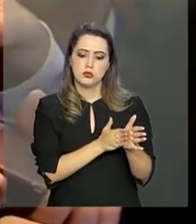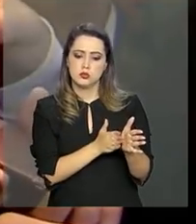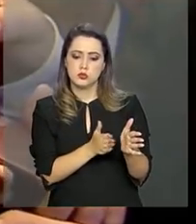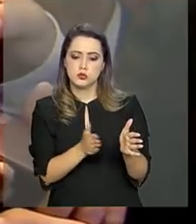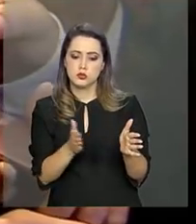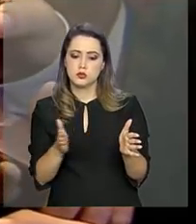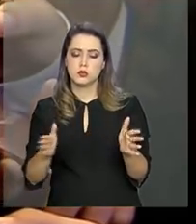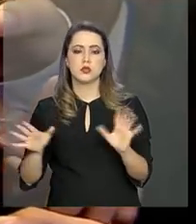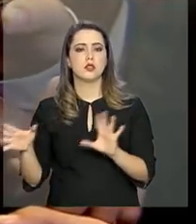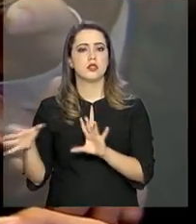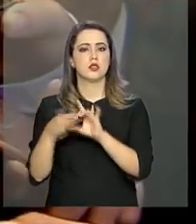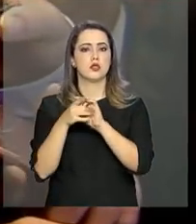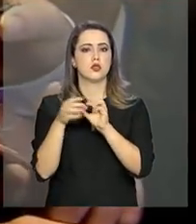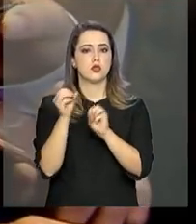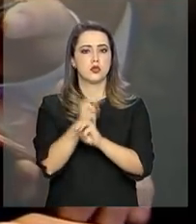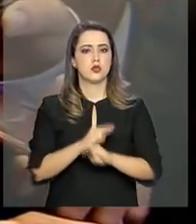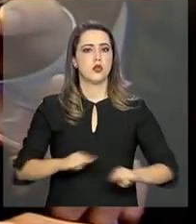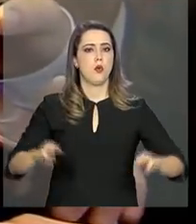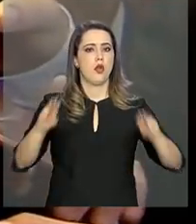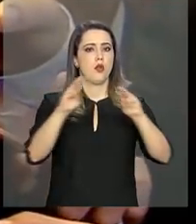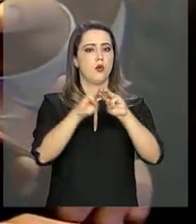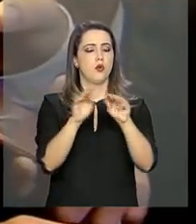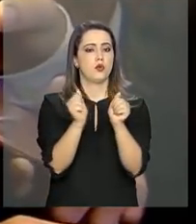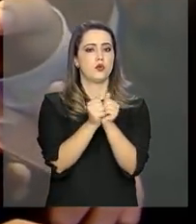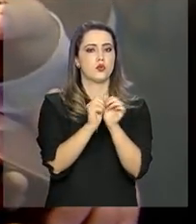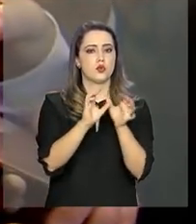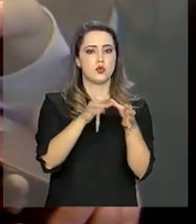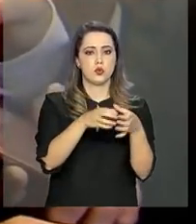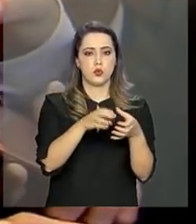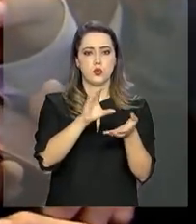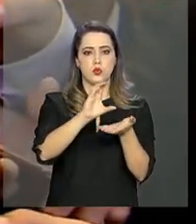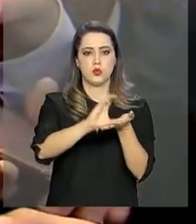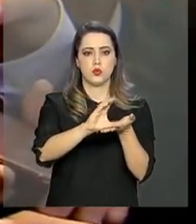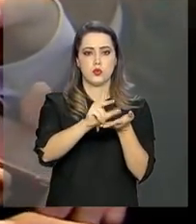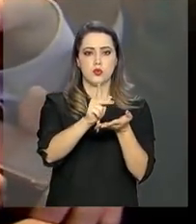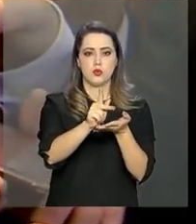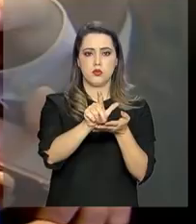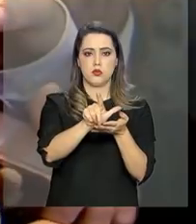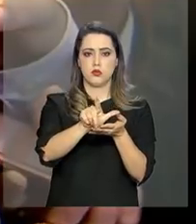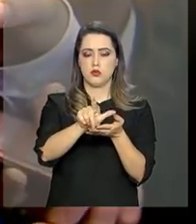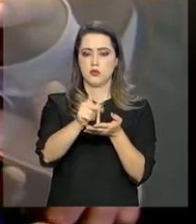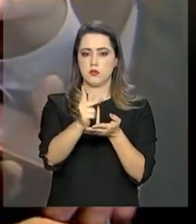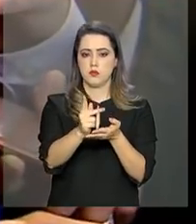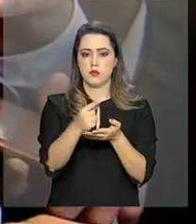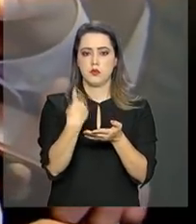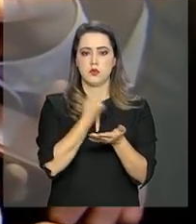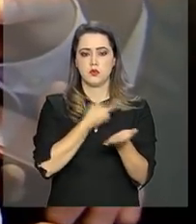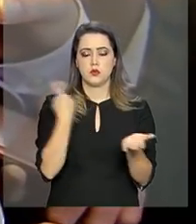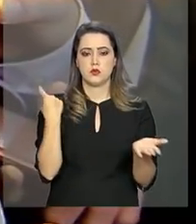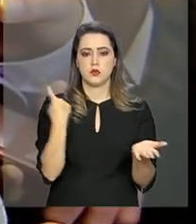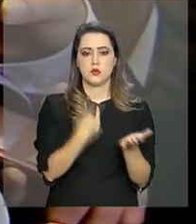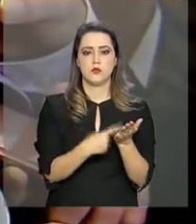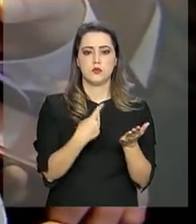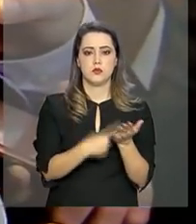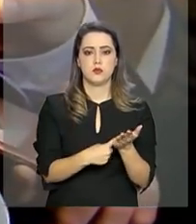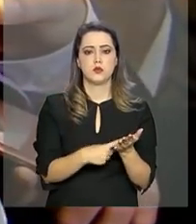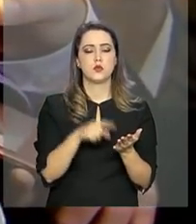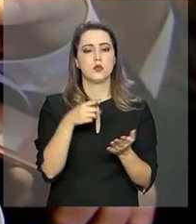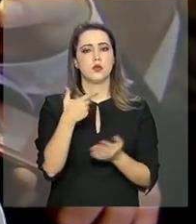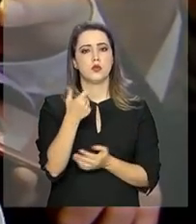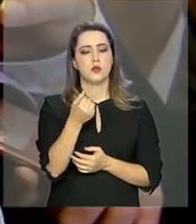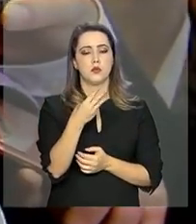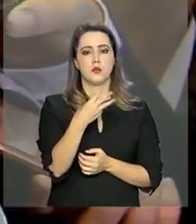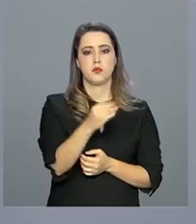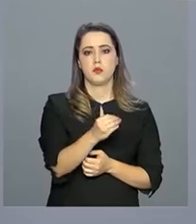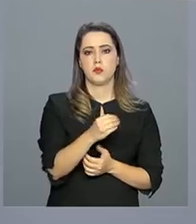integração da onu com a cplp quando nós colocamos a agenda 2030 para o desenvolvimento